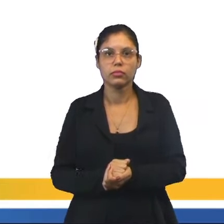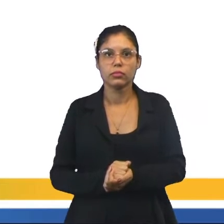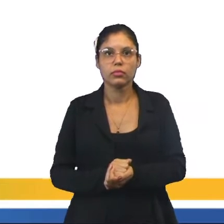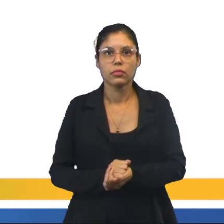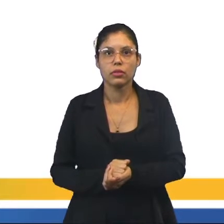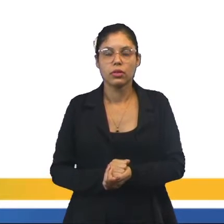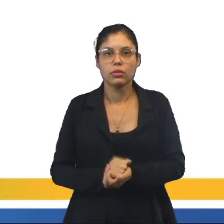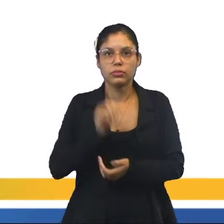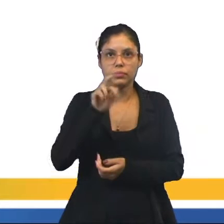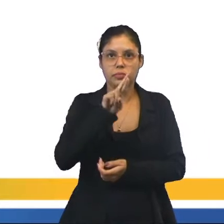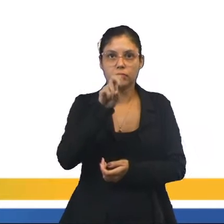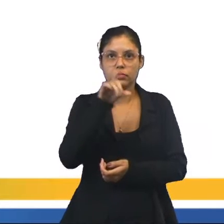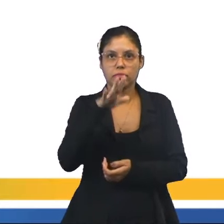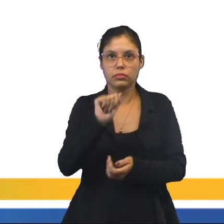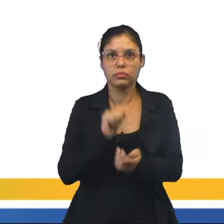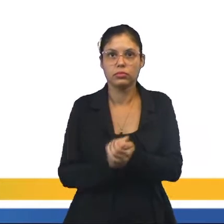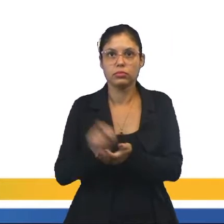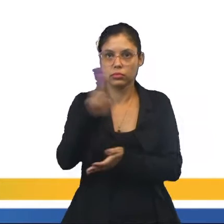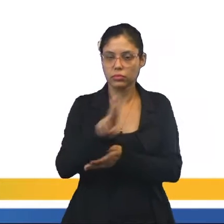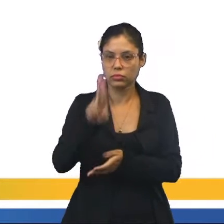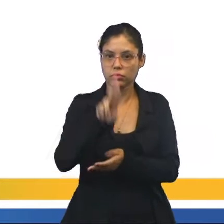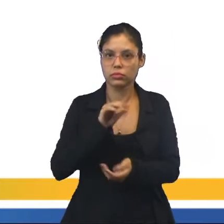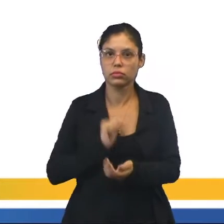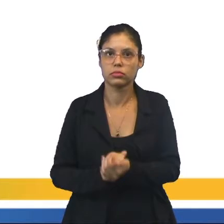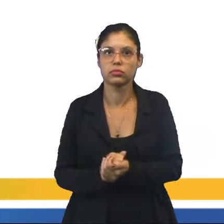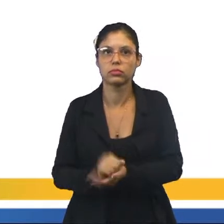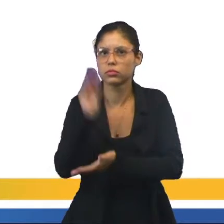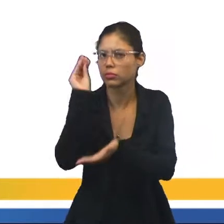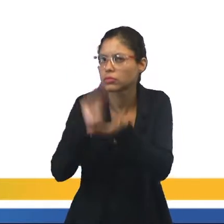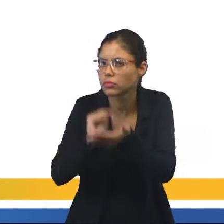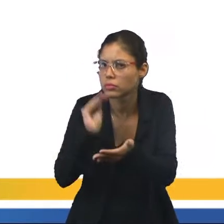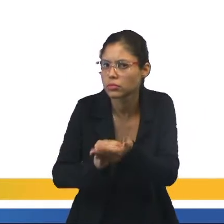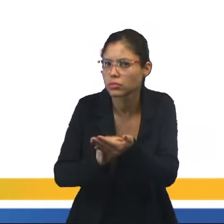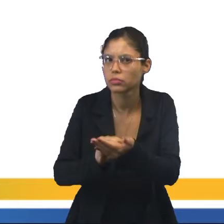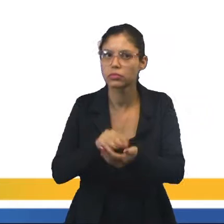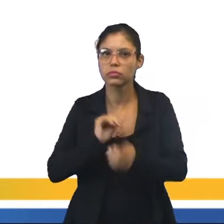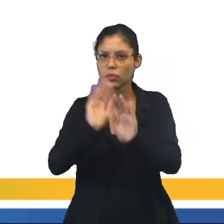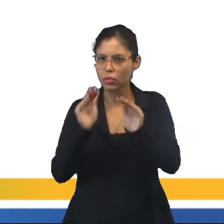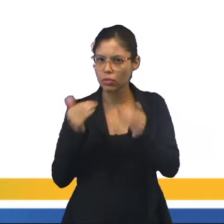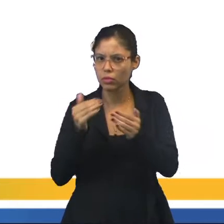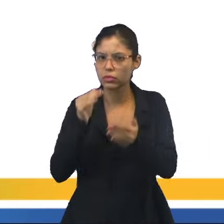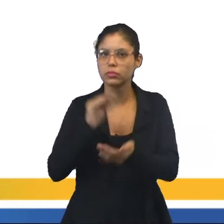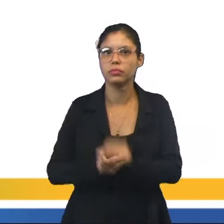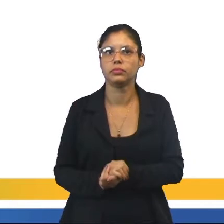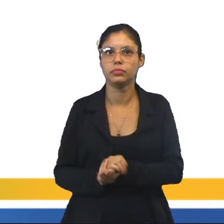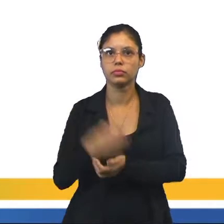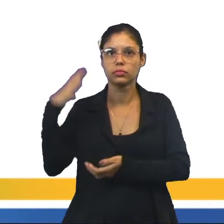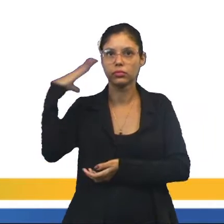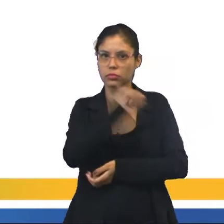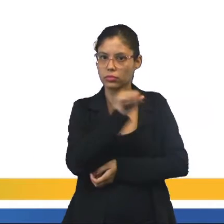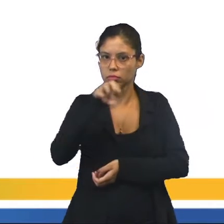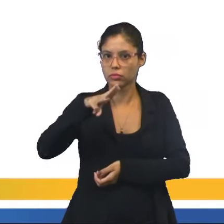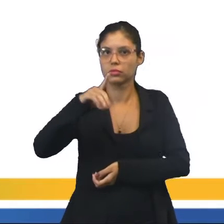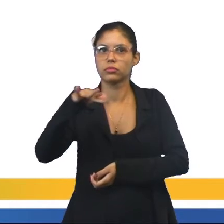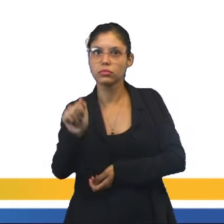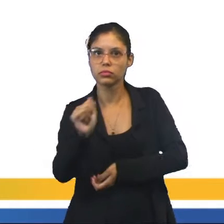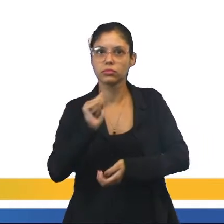São exemplos de razões que utilizamos, exceto a velocidade